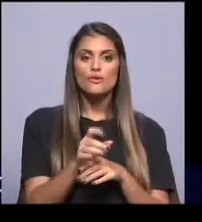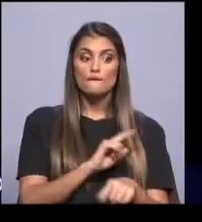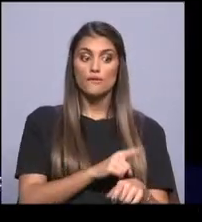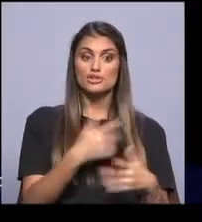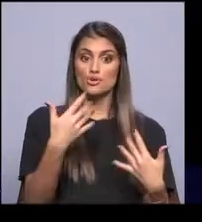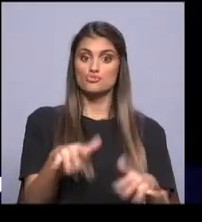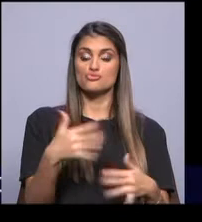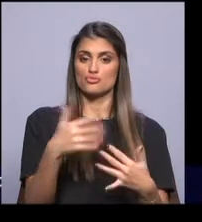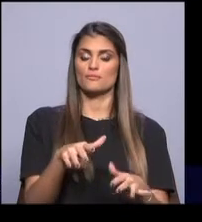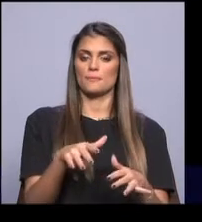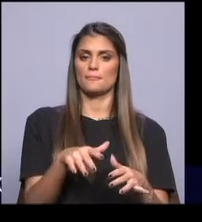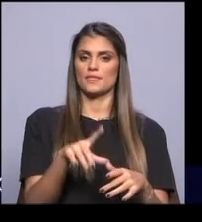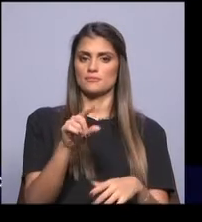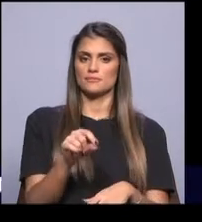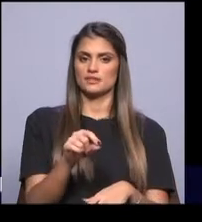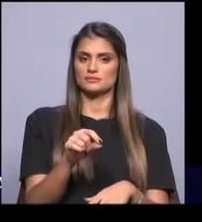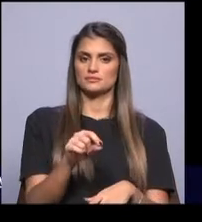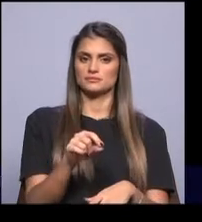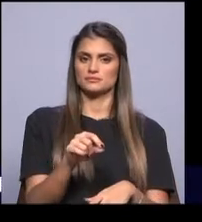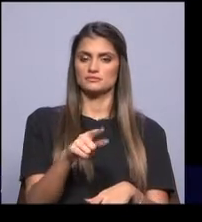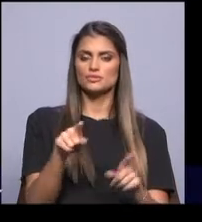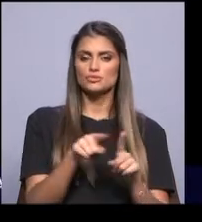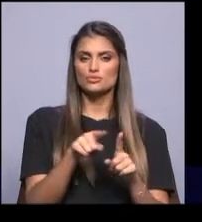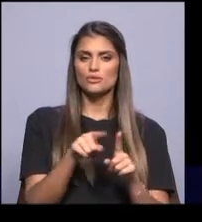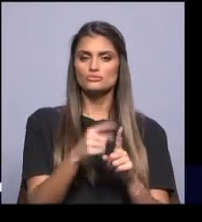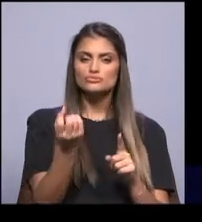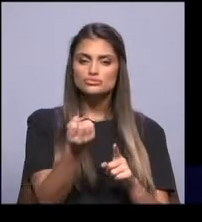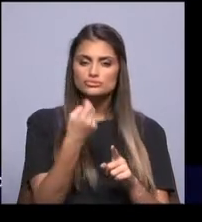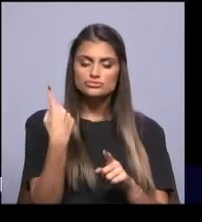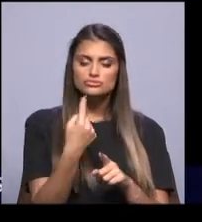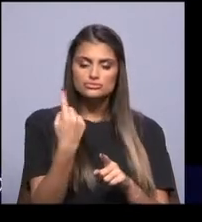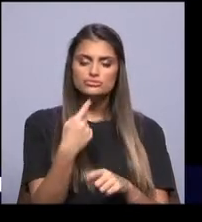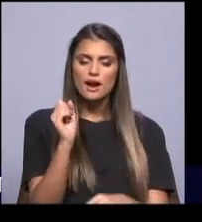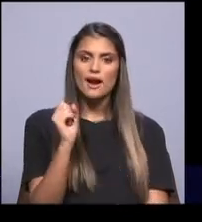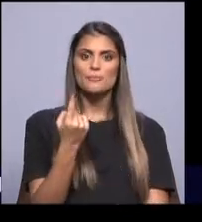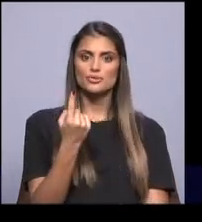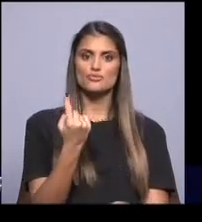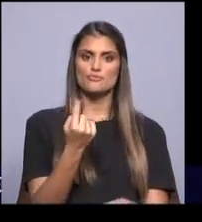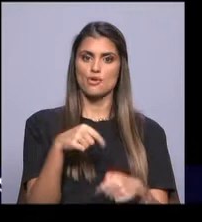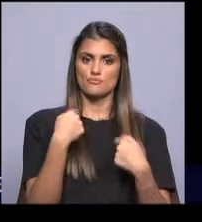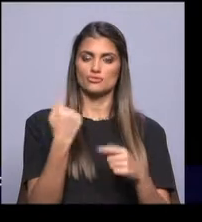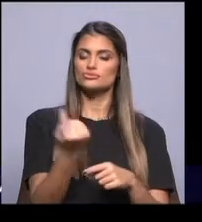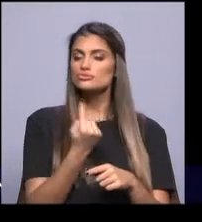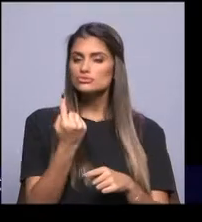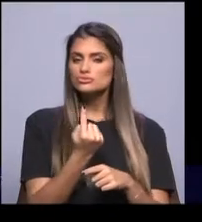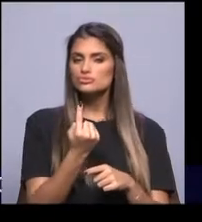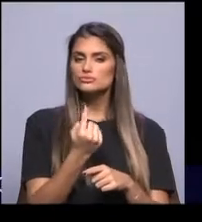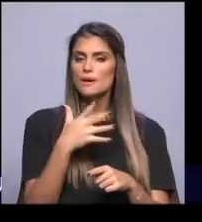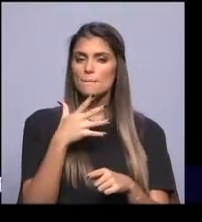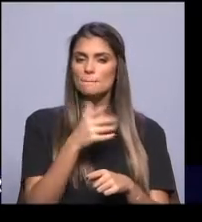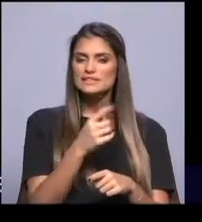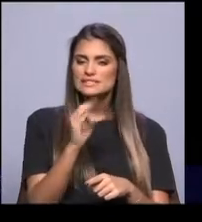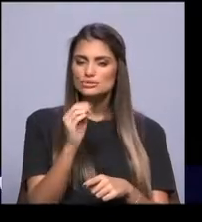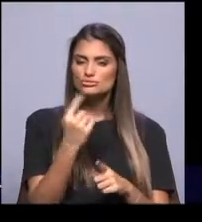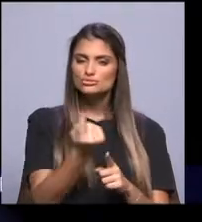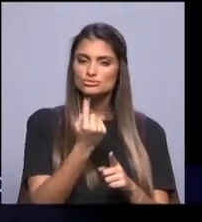que, tornando-se um pulsar milissegundo, é como se fosse um farol. Gira muito rapidamente sobre si próprio. Demora milissegundos a girar